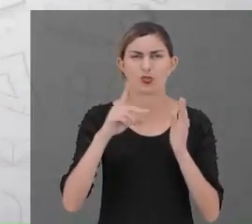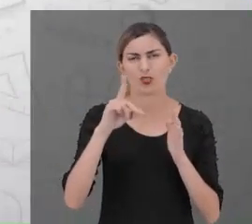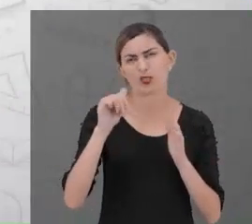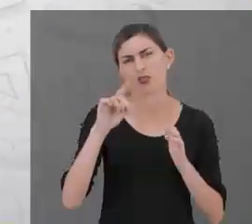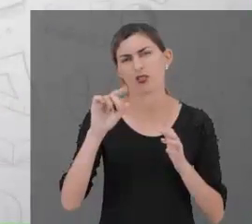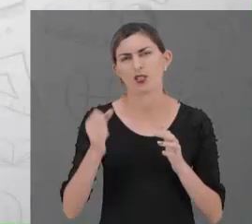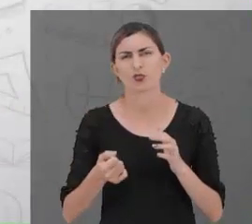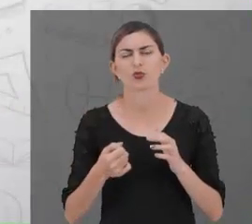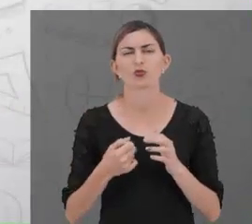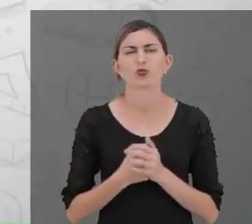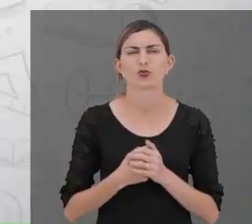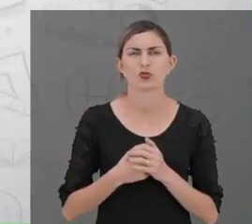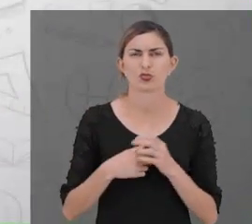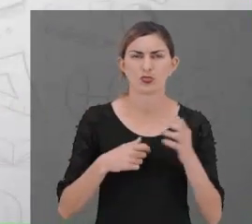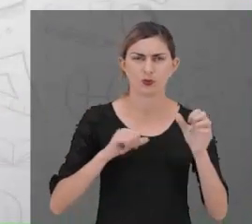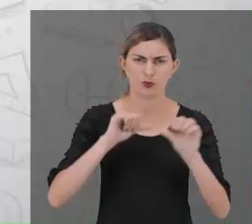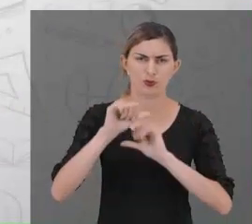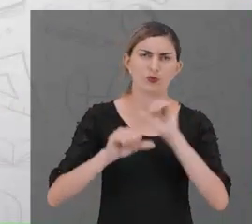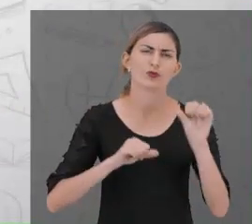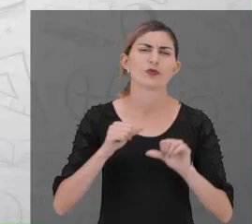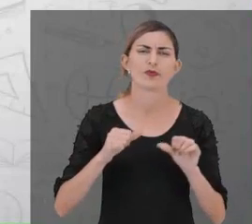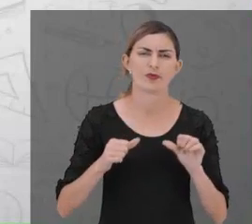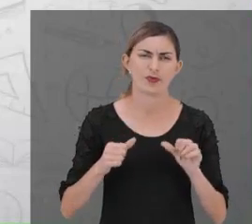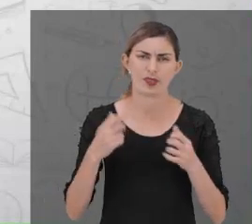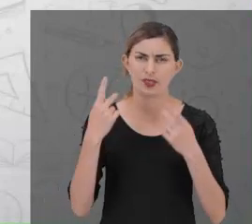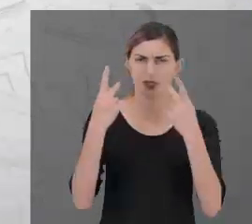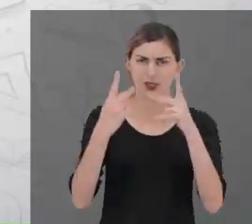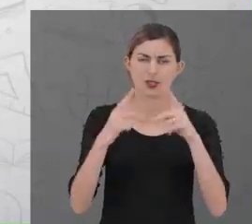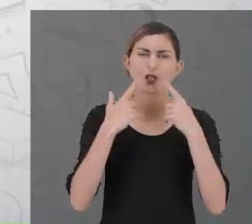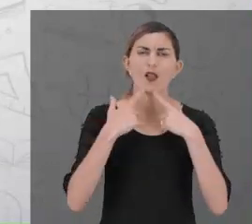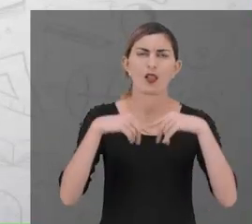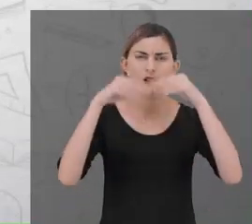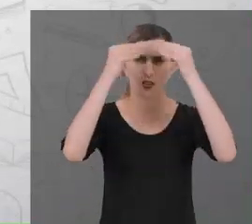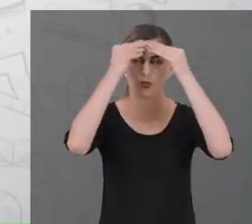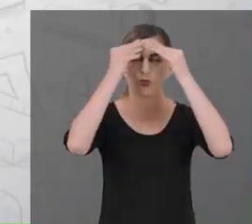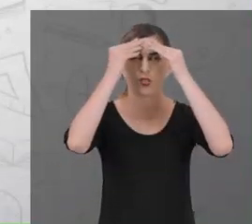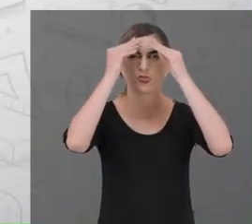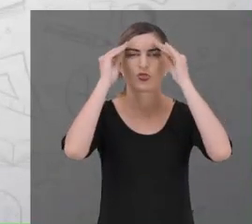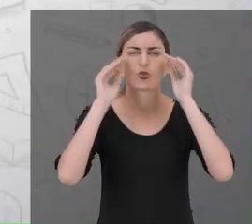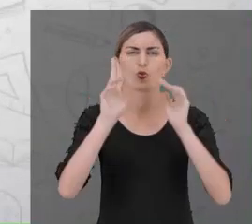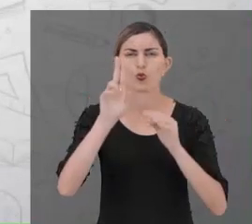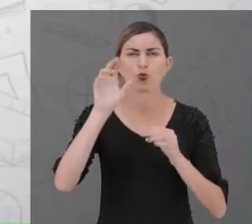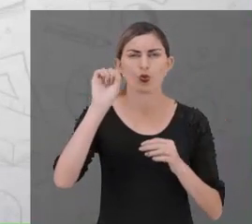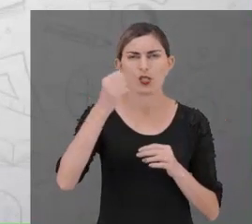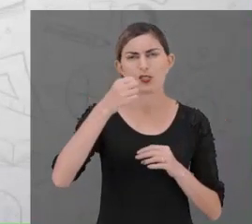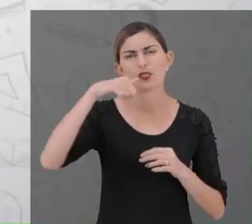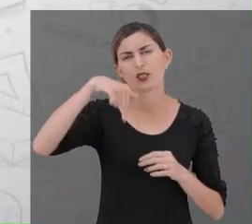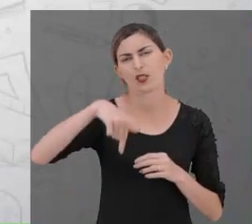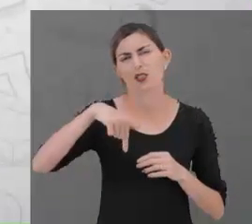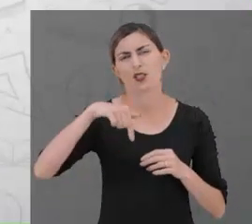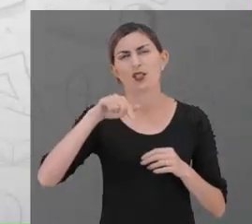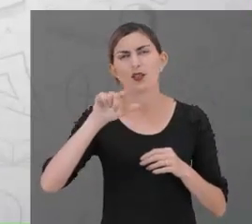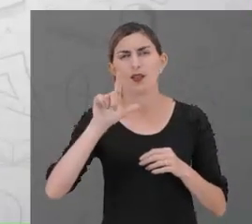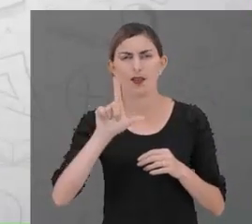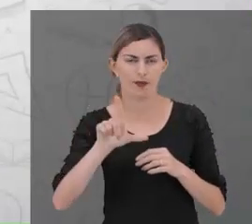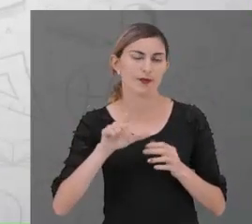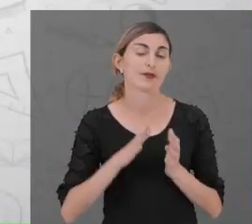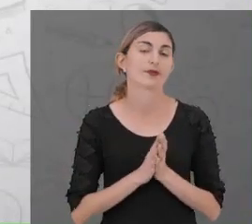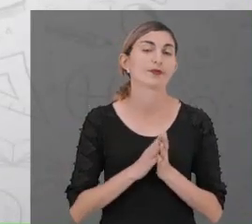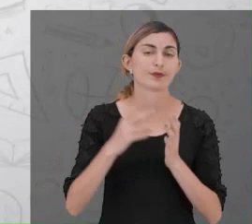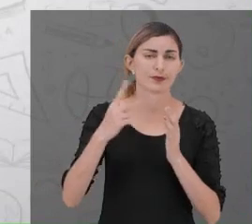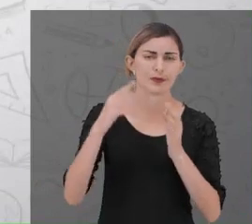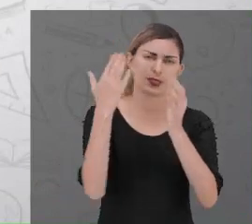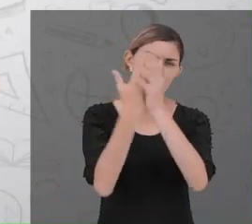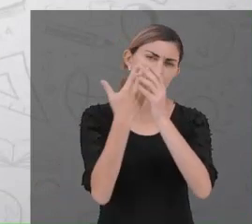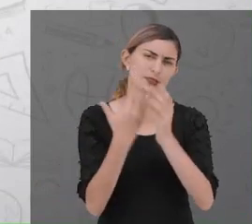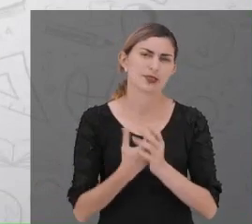transfira esse modelo de dados ou transforme esse modelo de dados para uma linguagem que é o SQL, que vai ser a